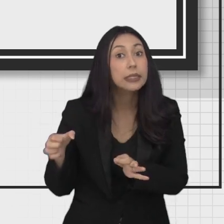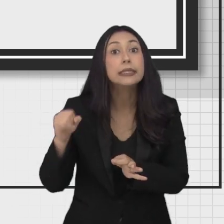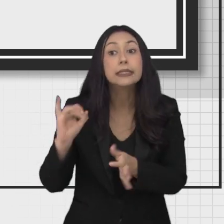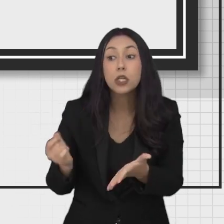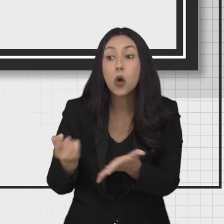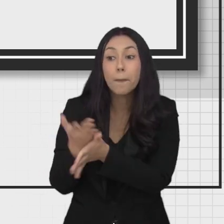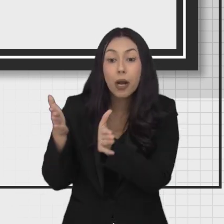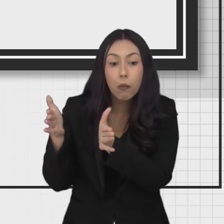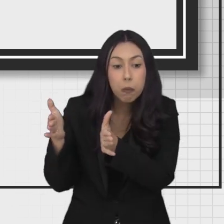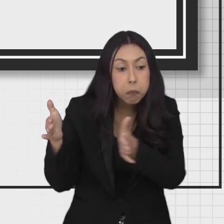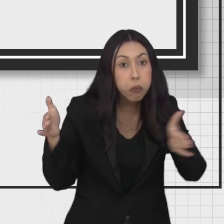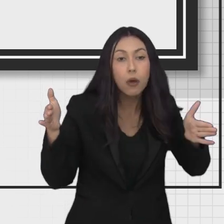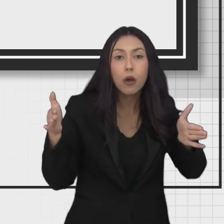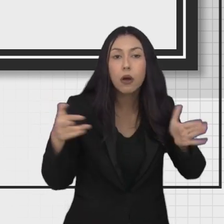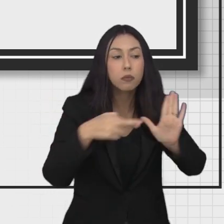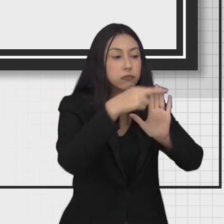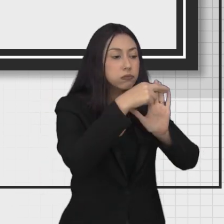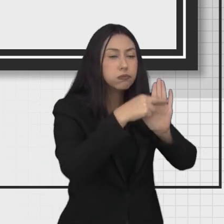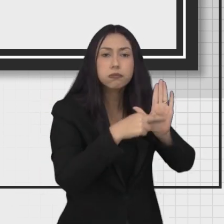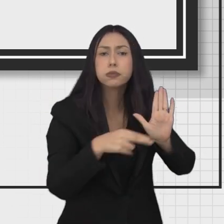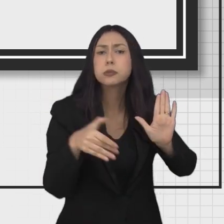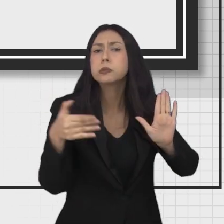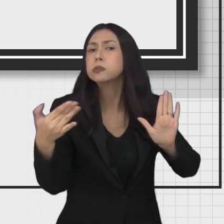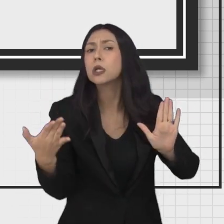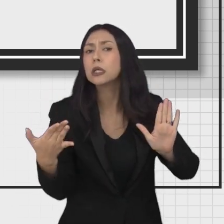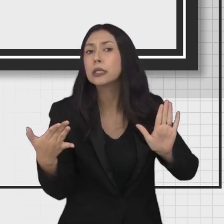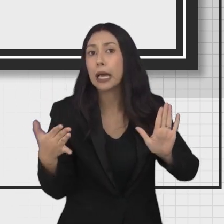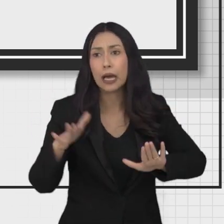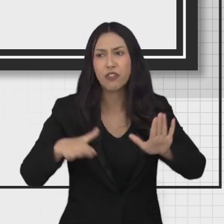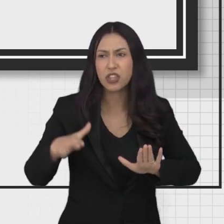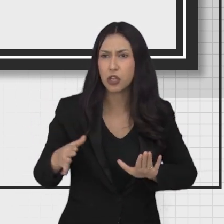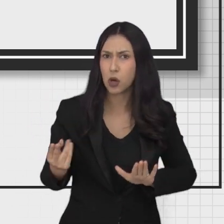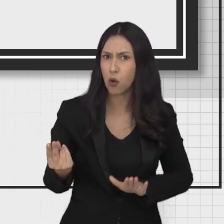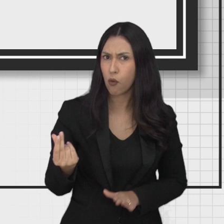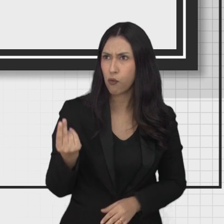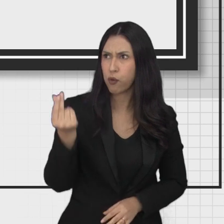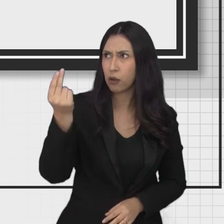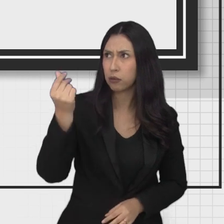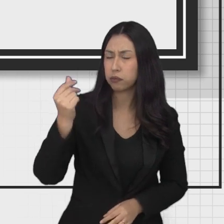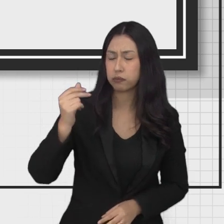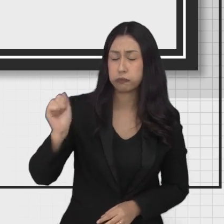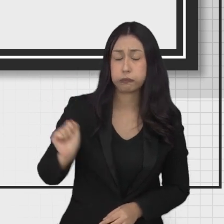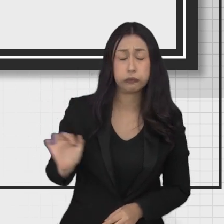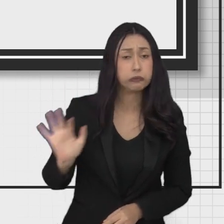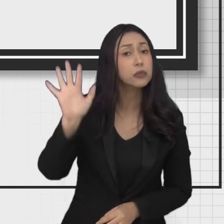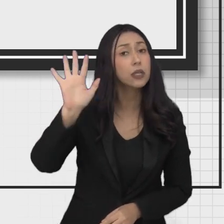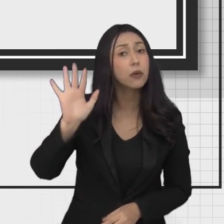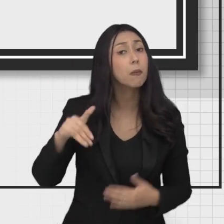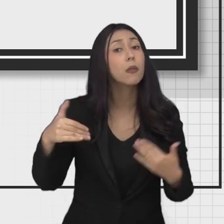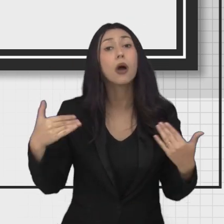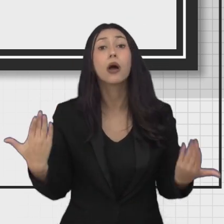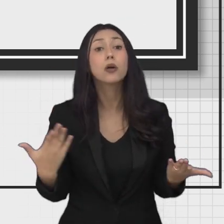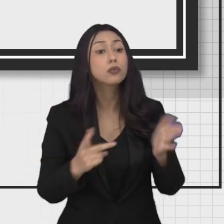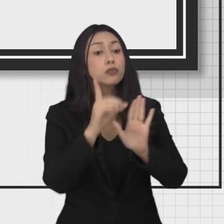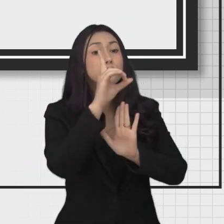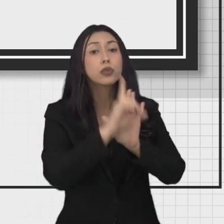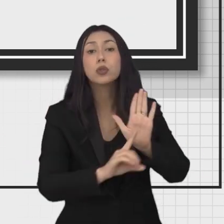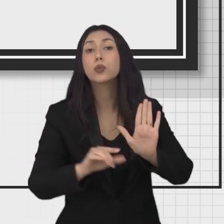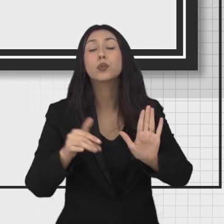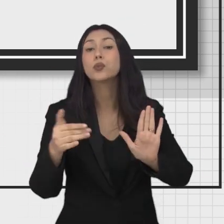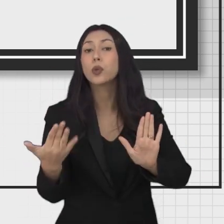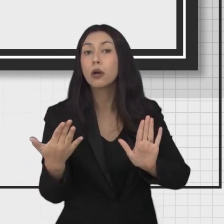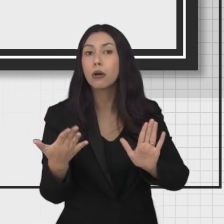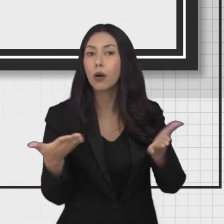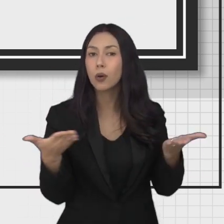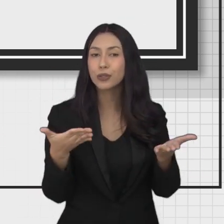estendida, quais são as regras e como saber se o valor cobrado não é abusivo? E aí, qual é o seu direito?